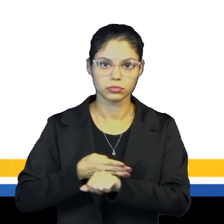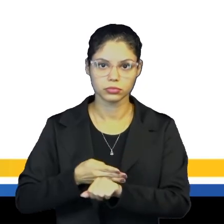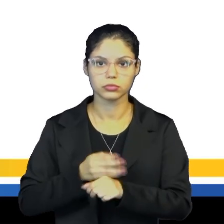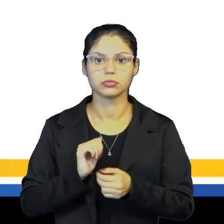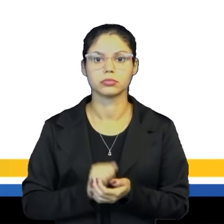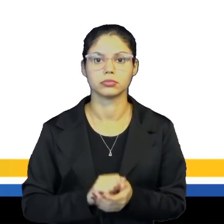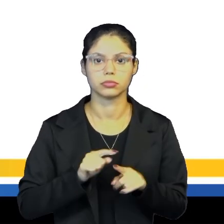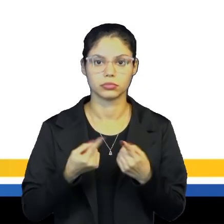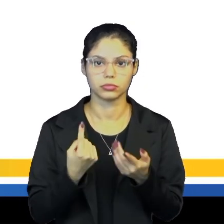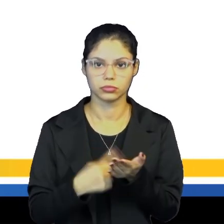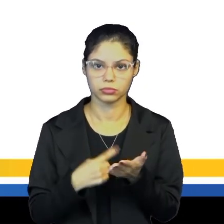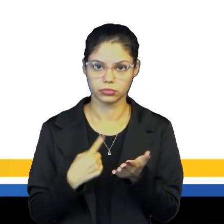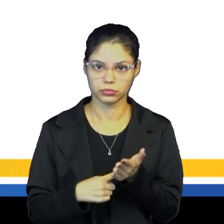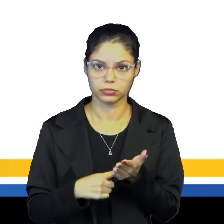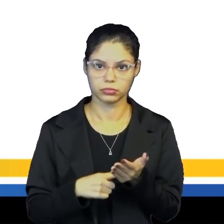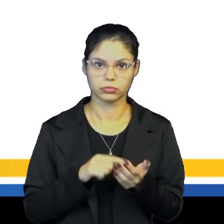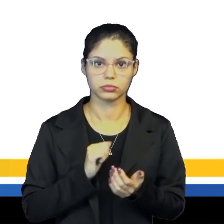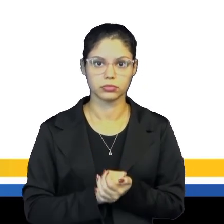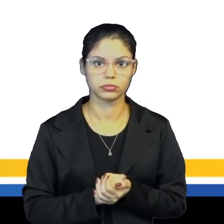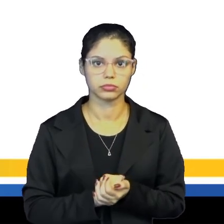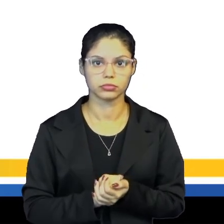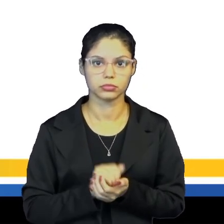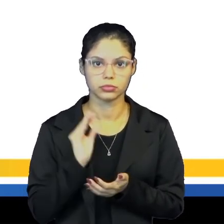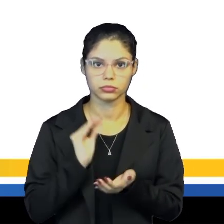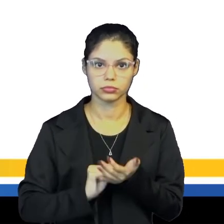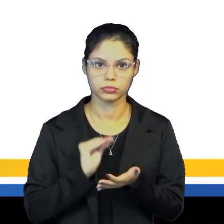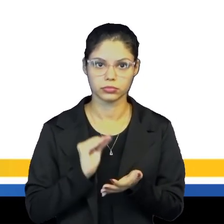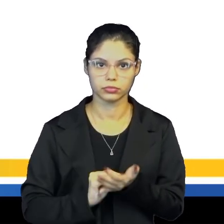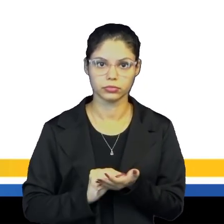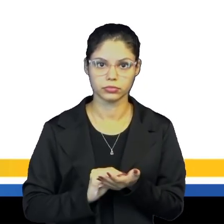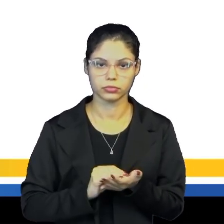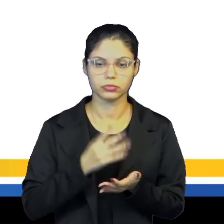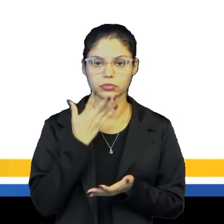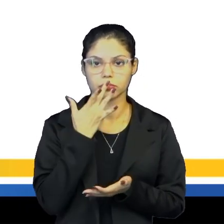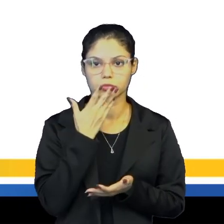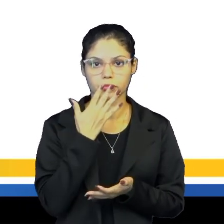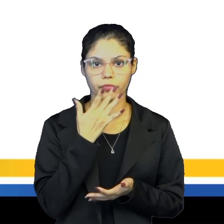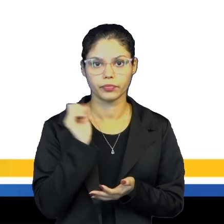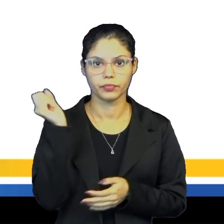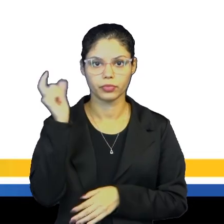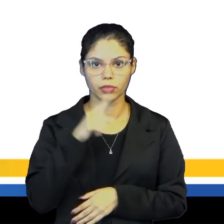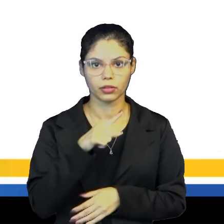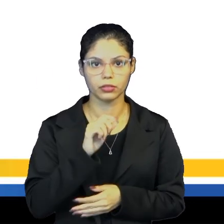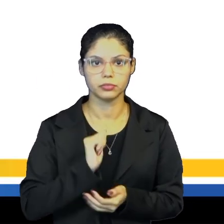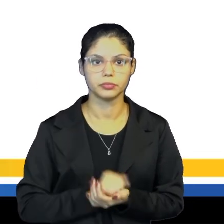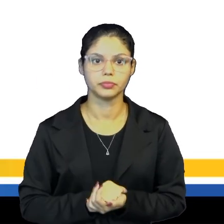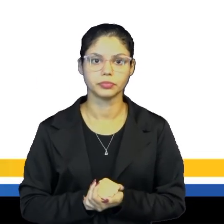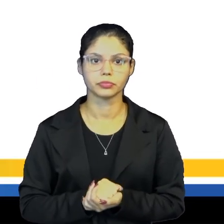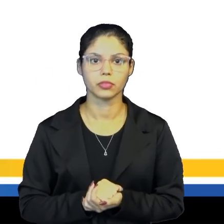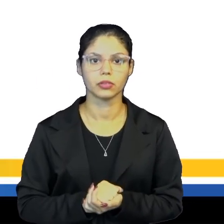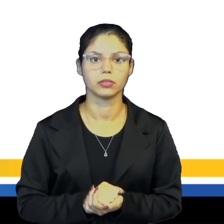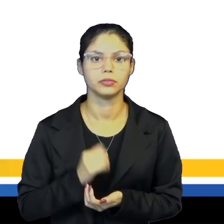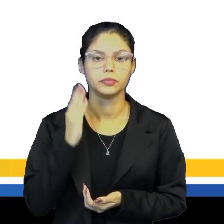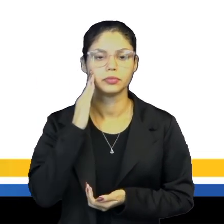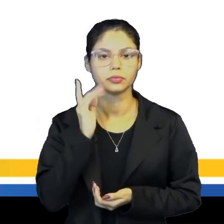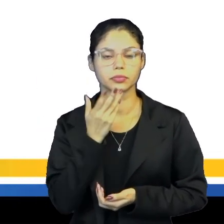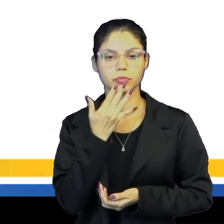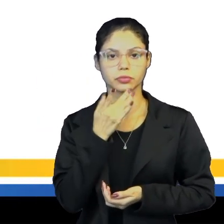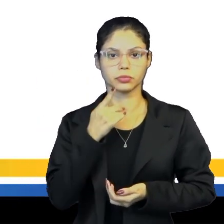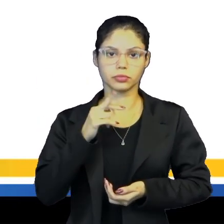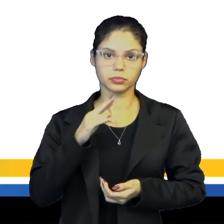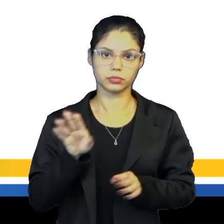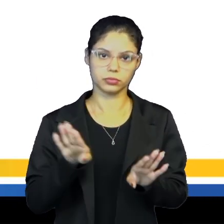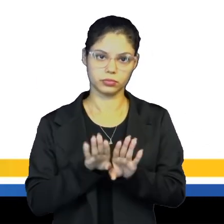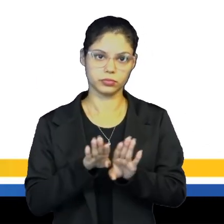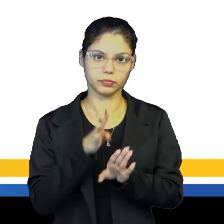sejam considerados como ausência e tonalidade das cores de luz, respectivamente, no entendimento das cores pigmentos,